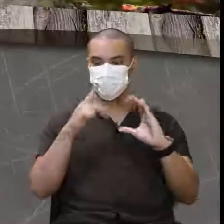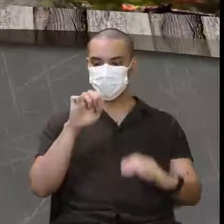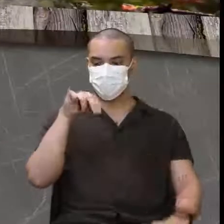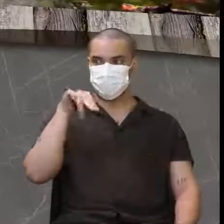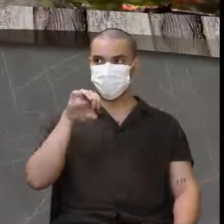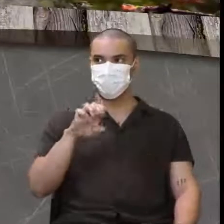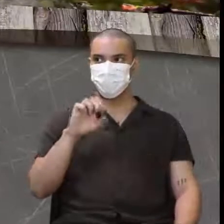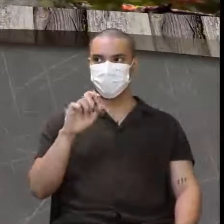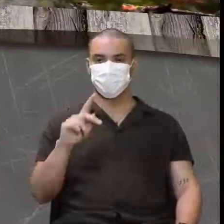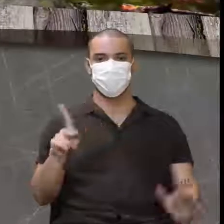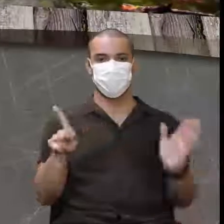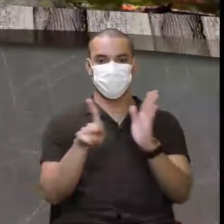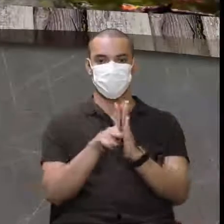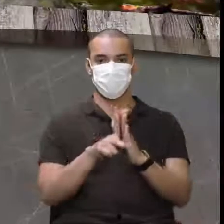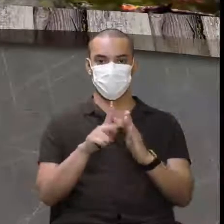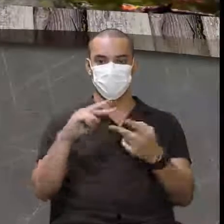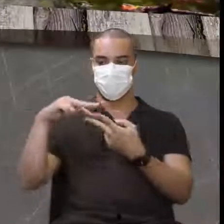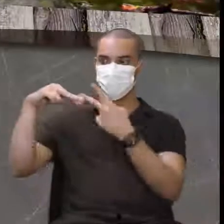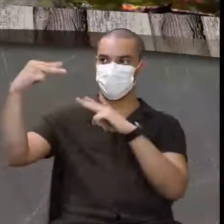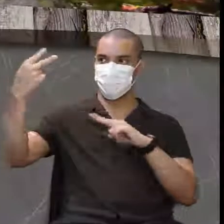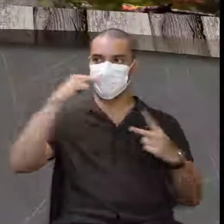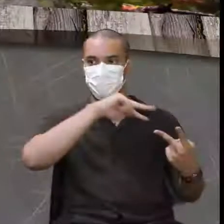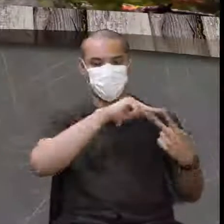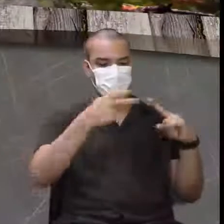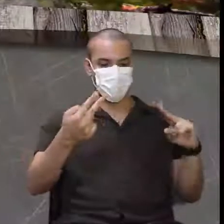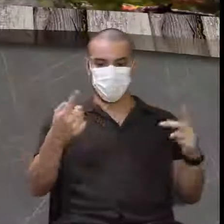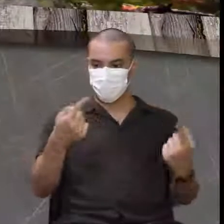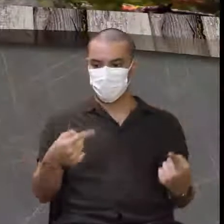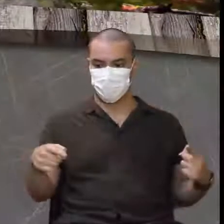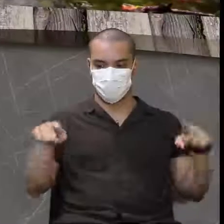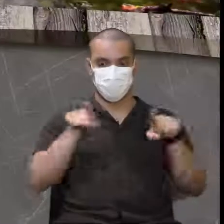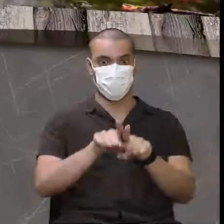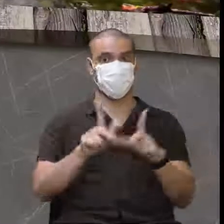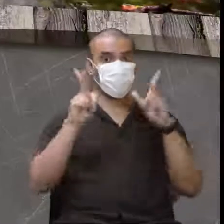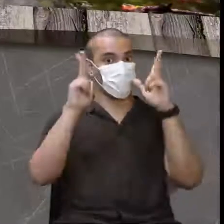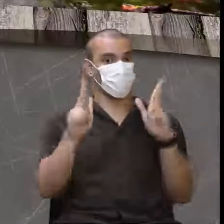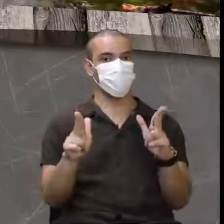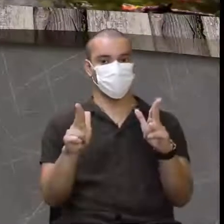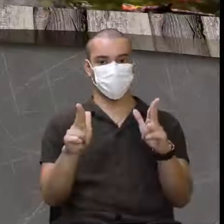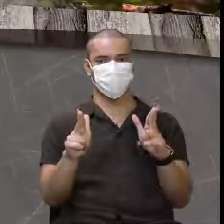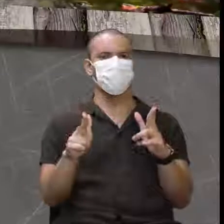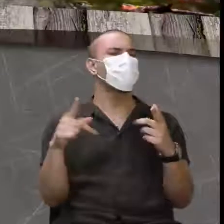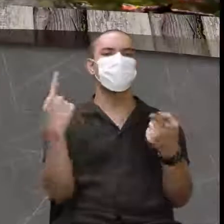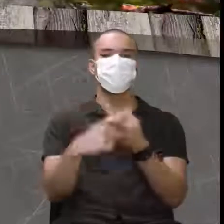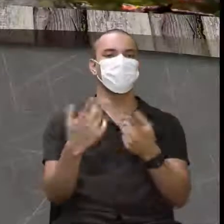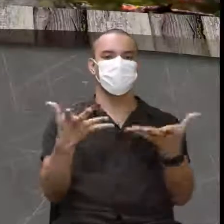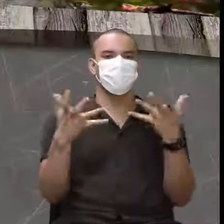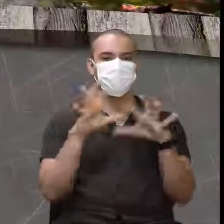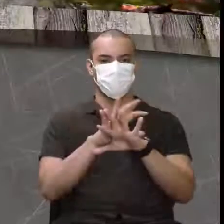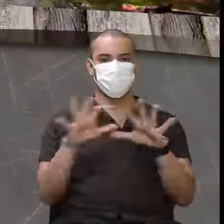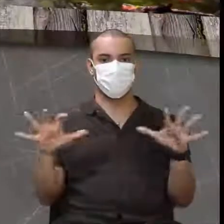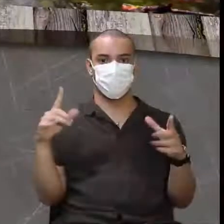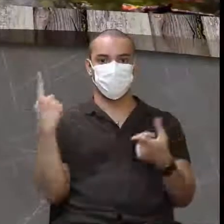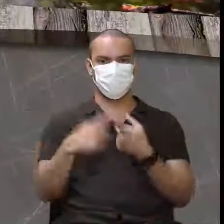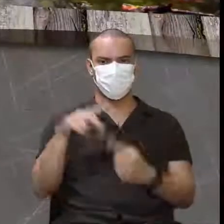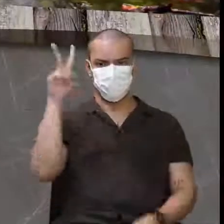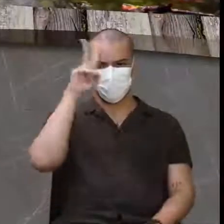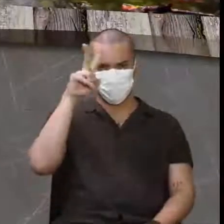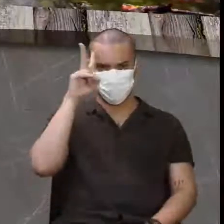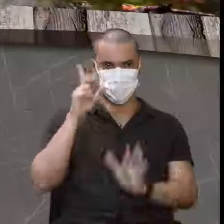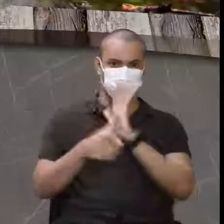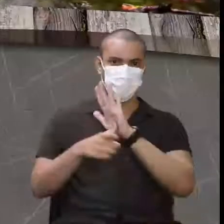homozigotos, tá? Por que ele estava querendo isso? Porque lembra daquelas